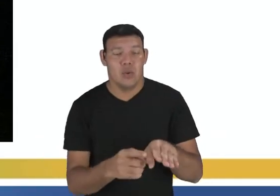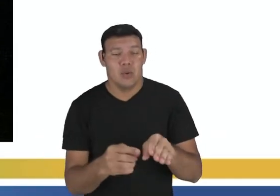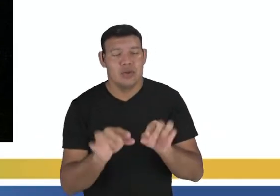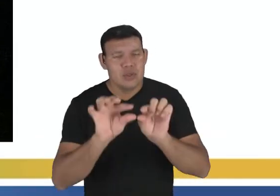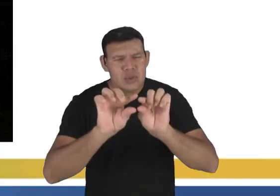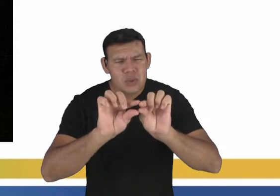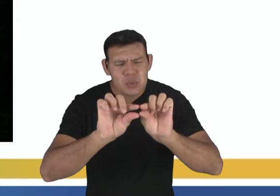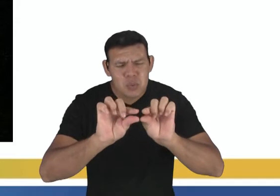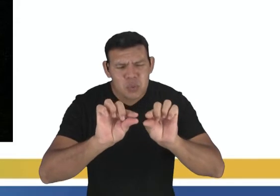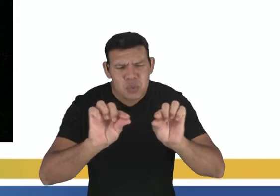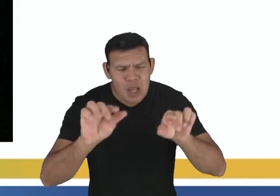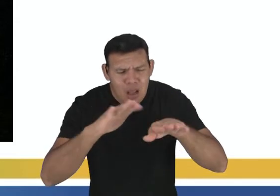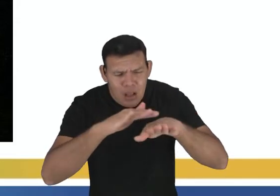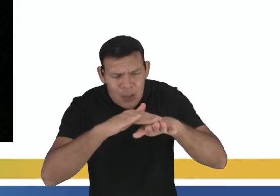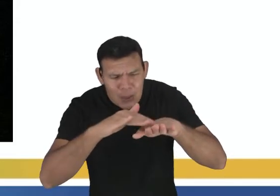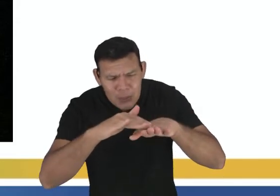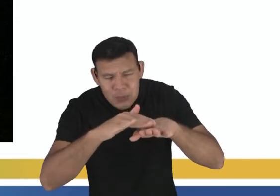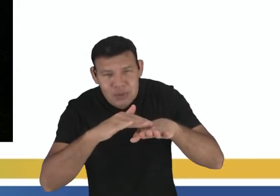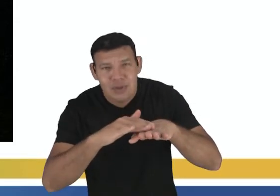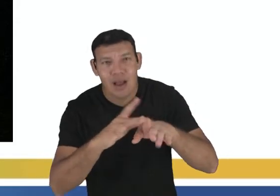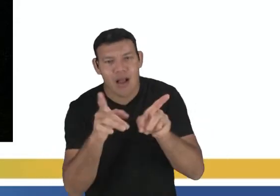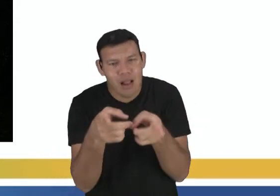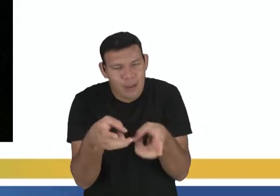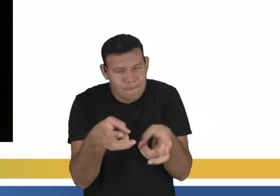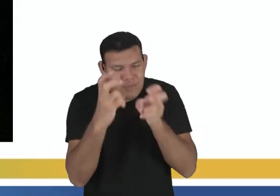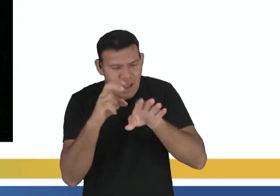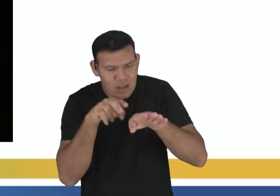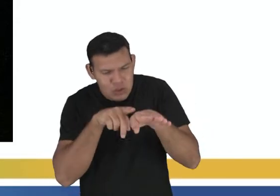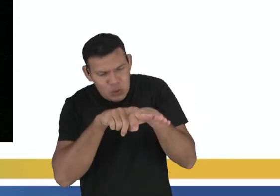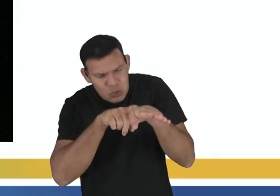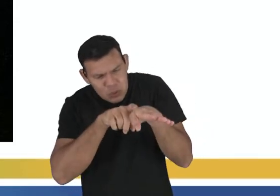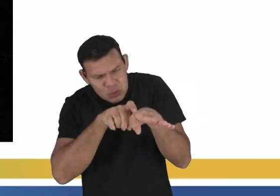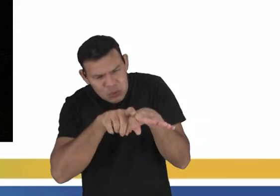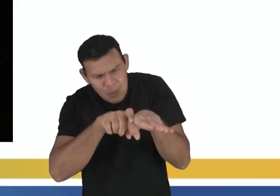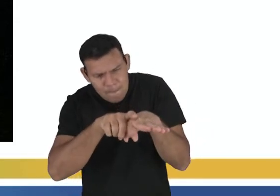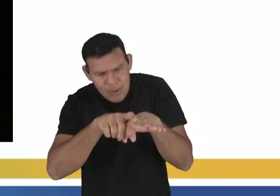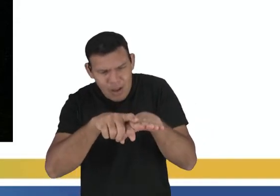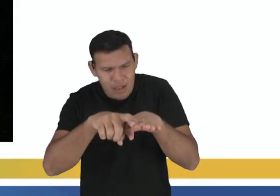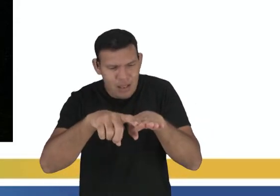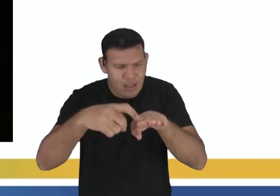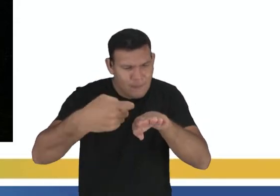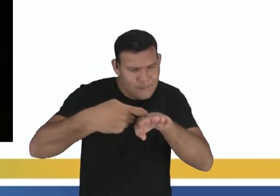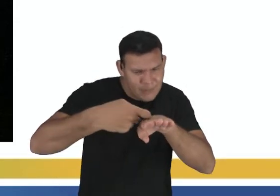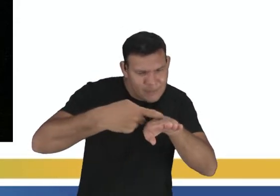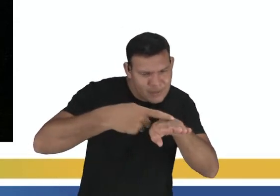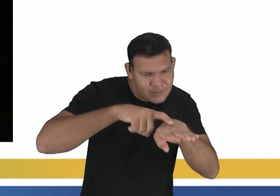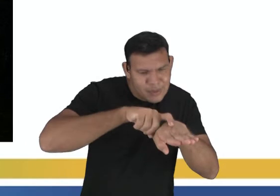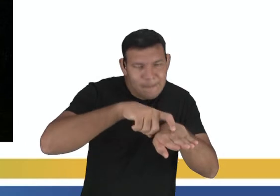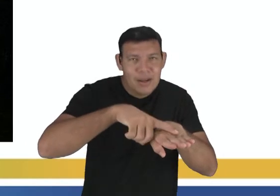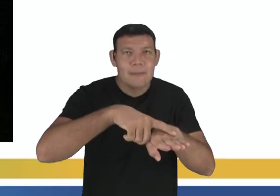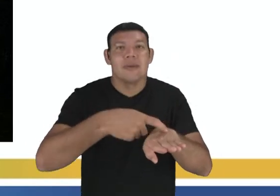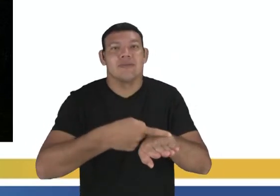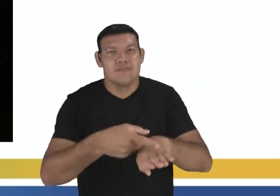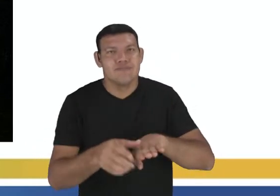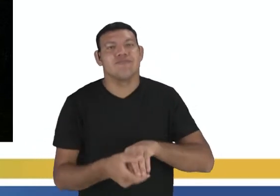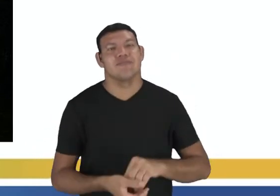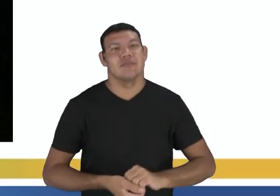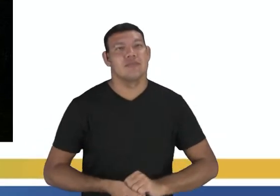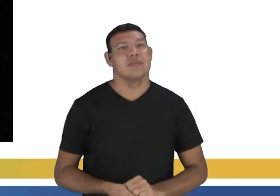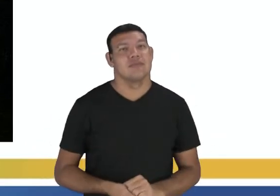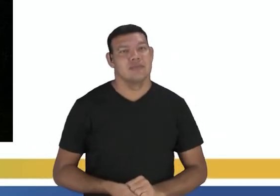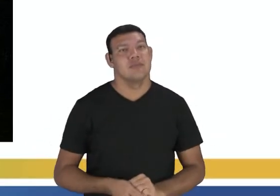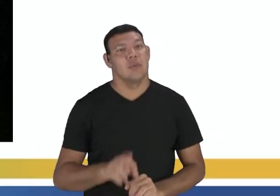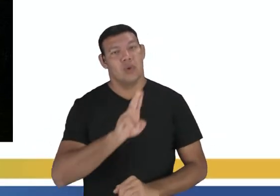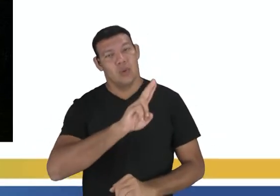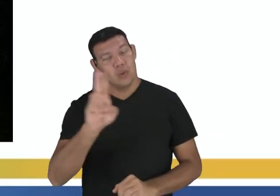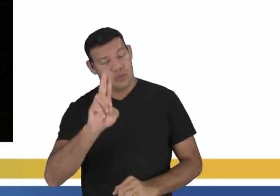como ela está nas camadas mais externas da pele, você consegue ver o trajeto dessa larva, tá? Que formam ali trajetos sinuosos, por isso que